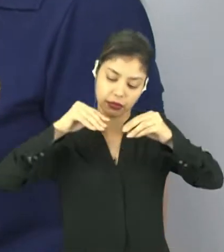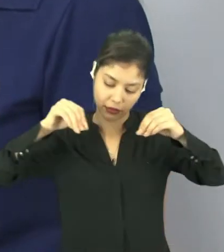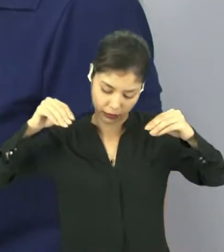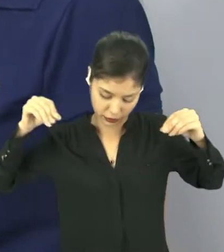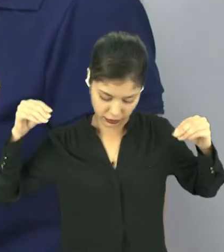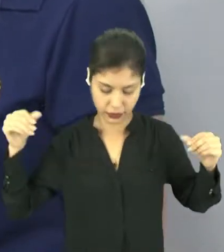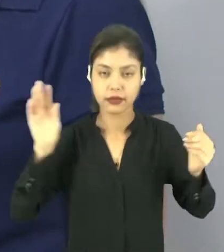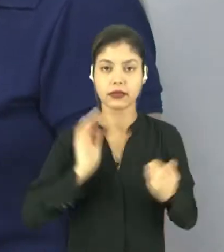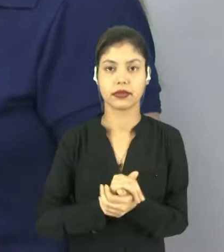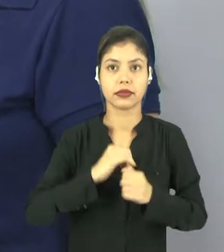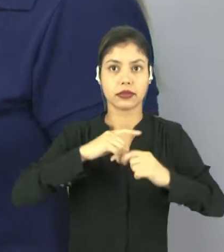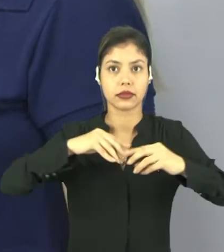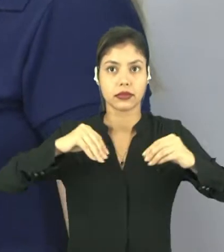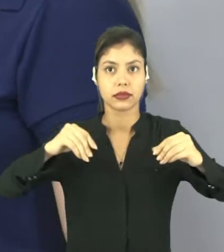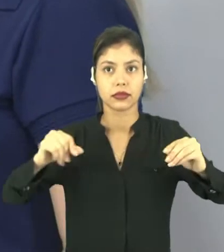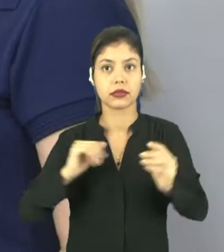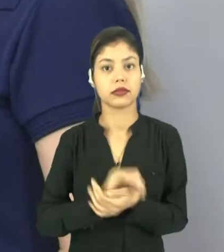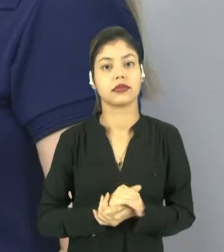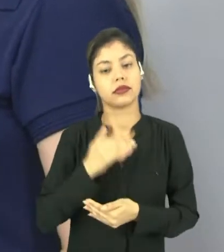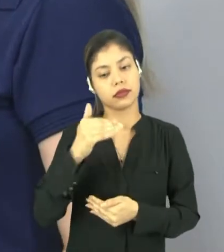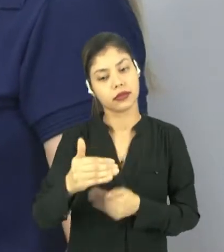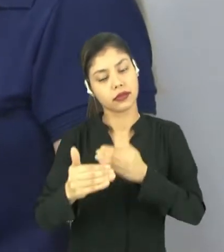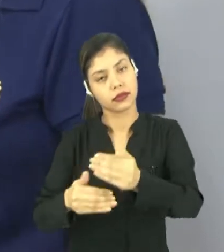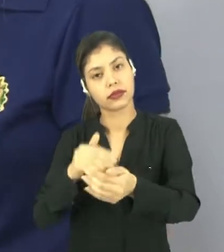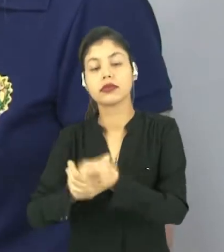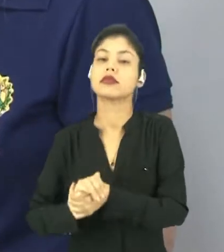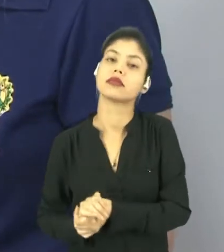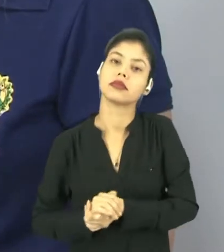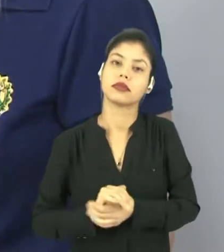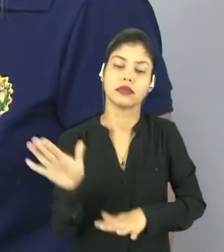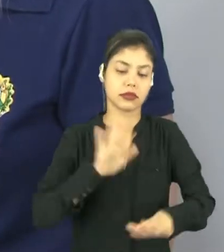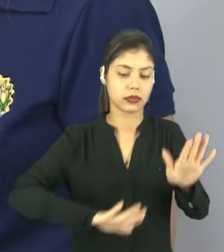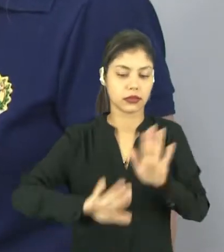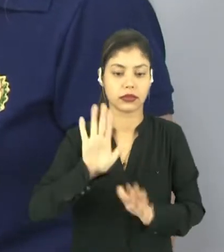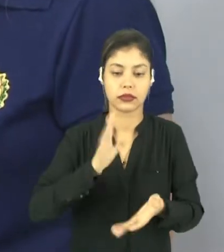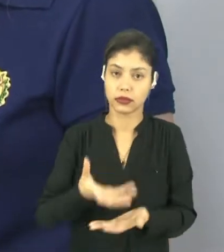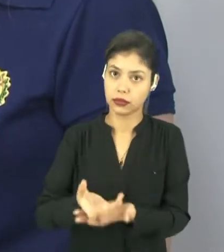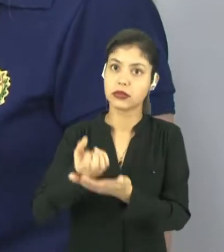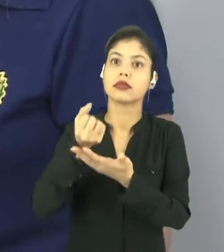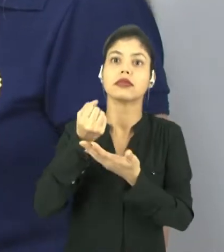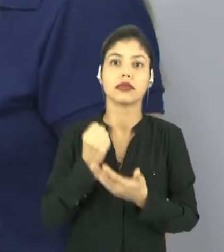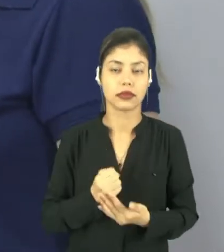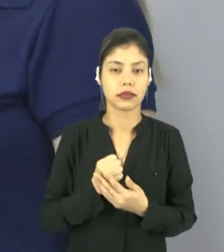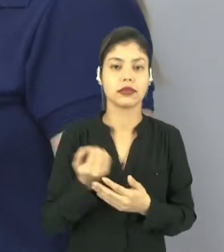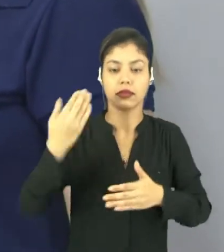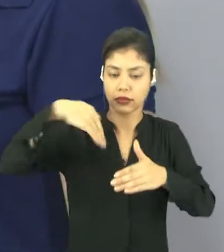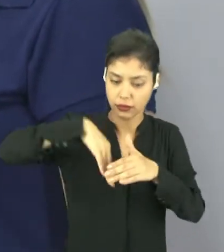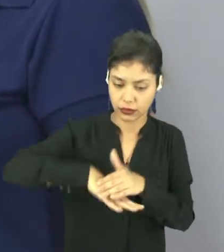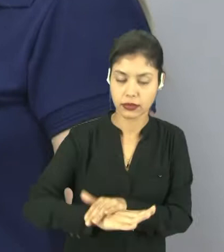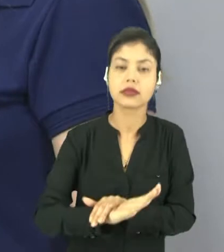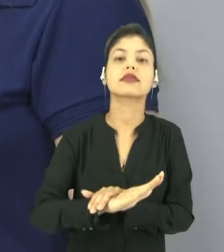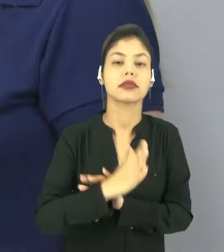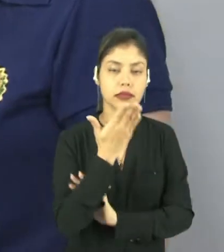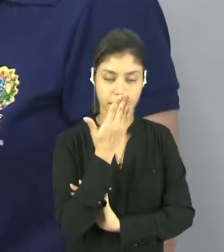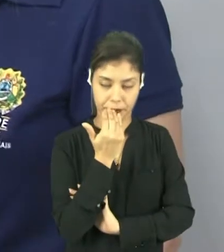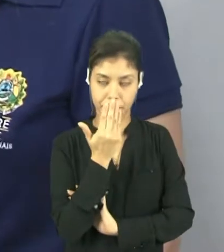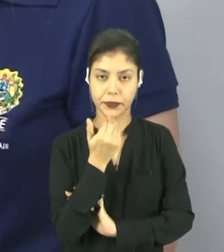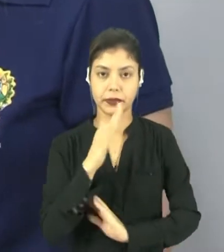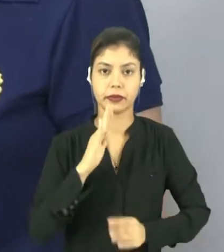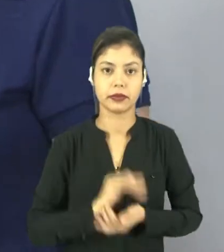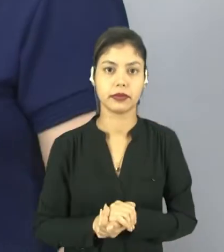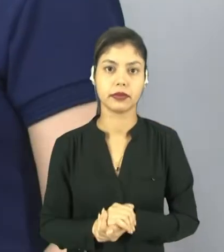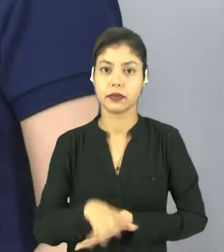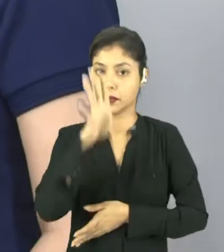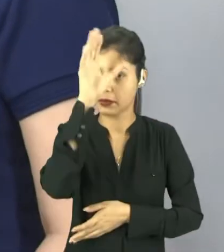plantar. Assim, passaram a cultivar, colher e armazenar seus alimentos.